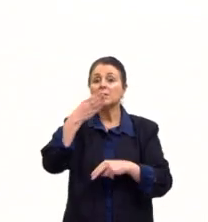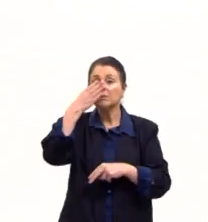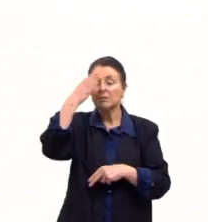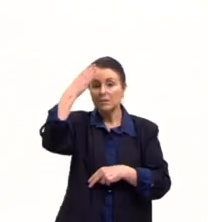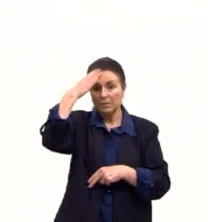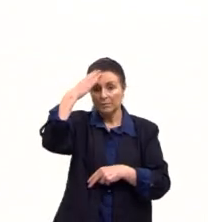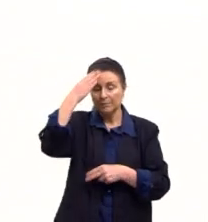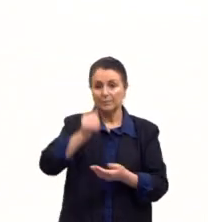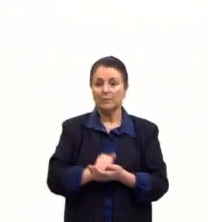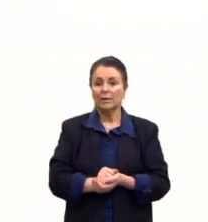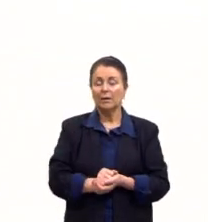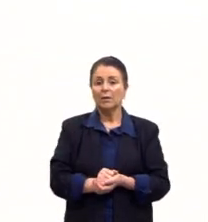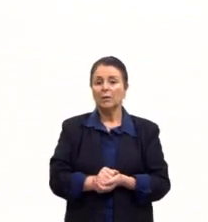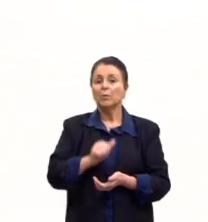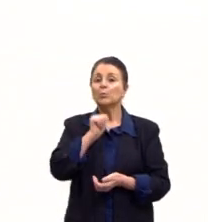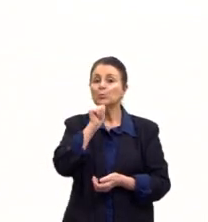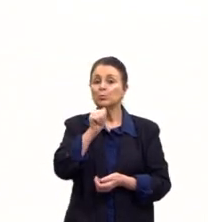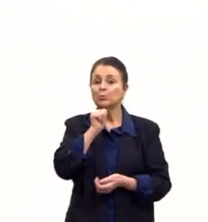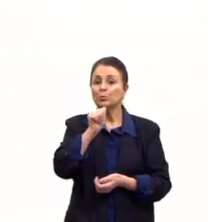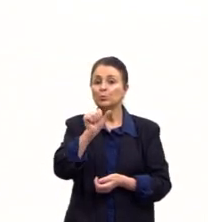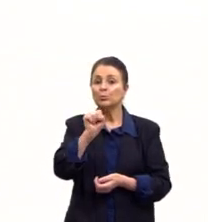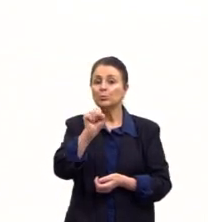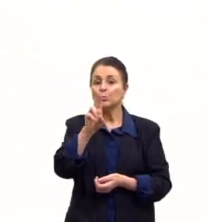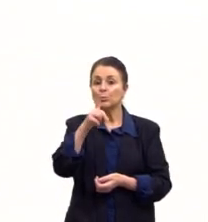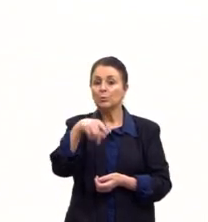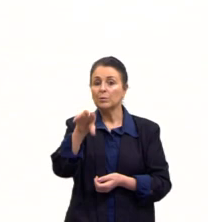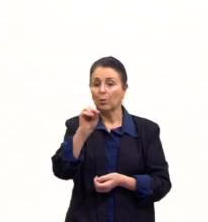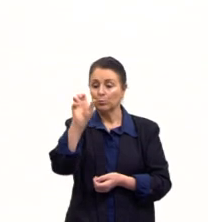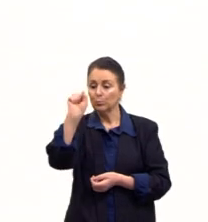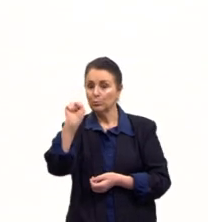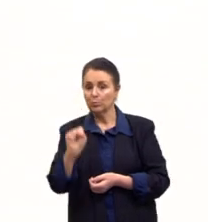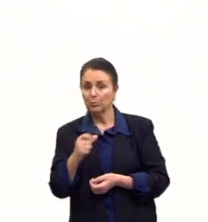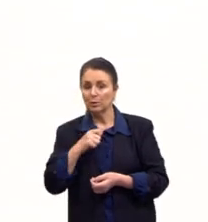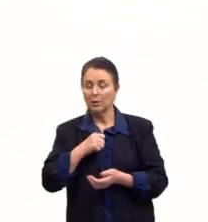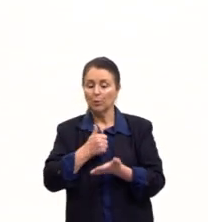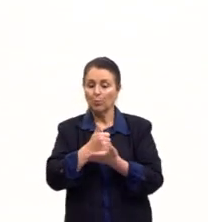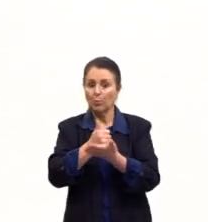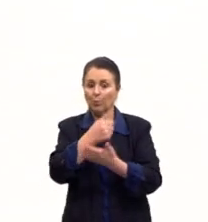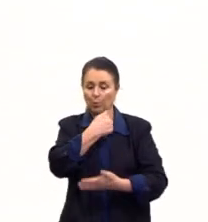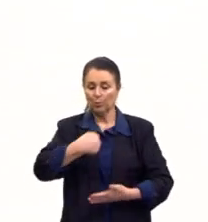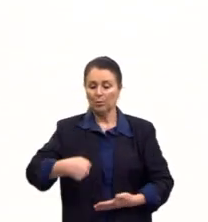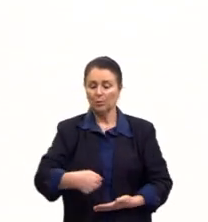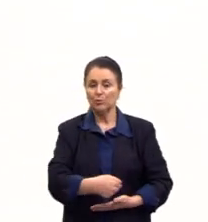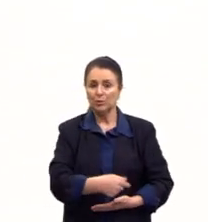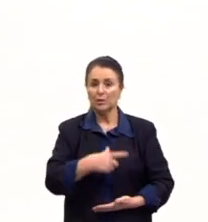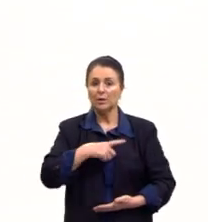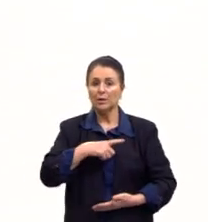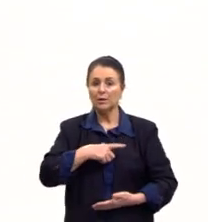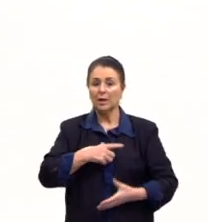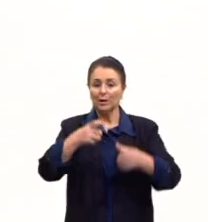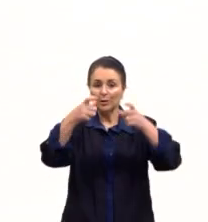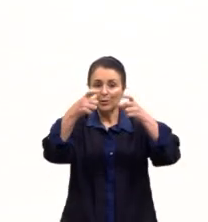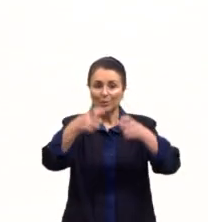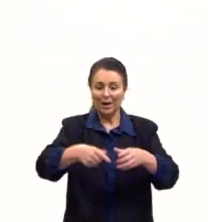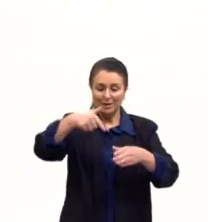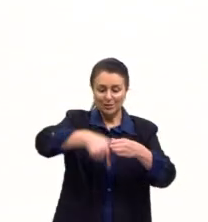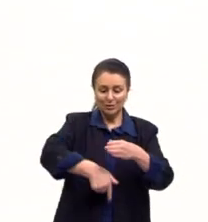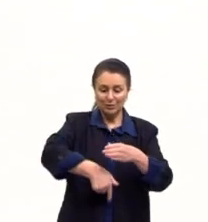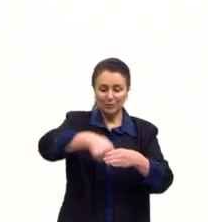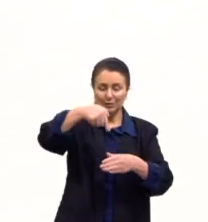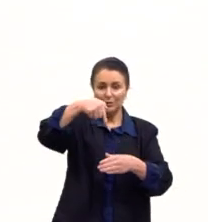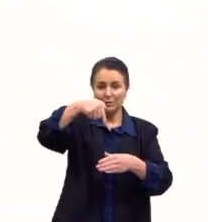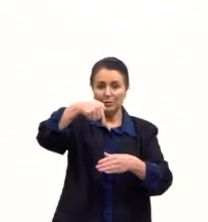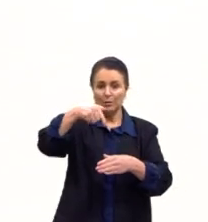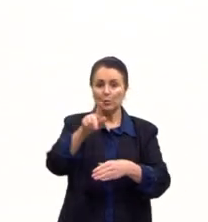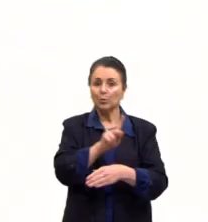certo urso dão né o a parte sul tem o apoio da China e conta com essas reservas petrolíferas e o mostra aqui para